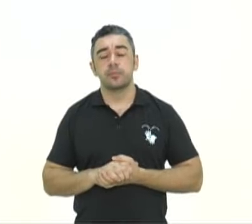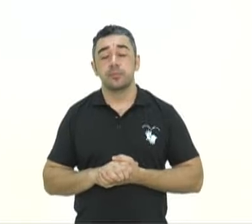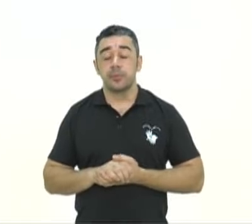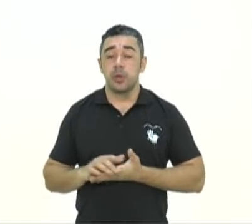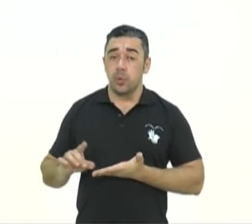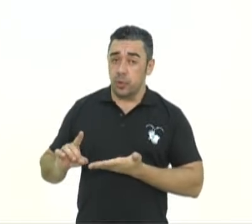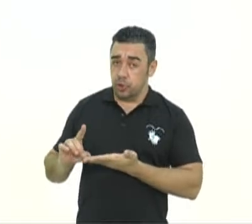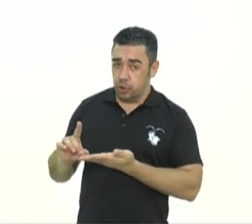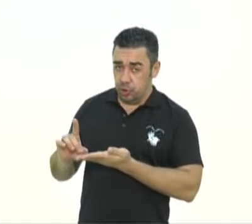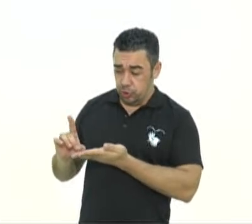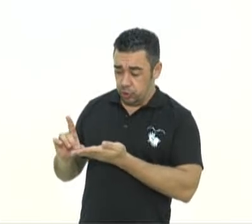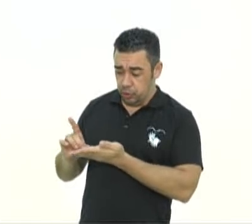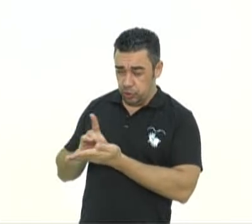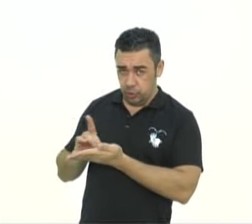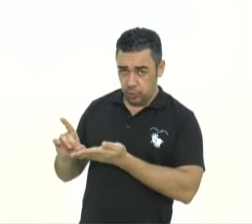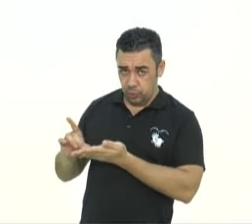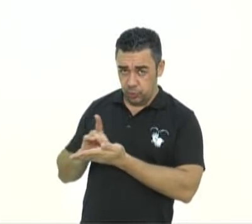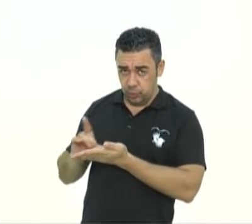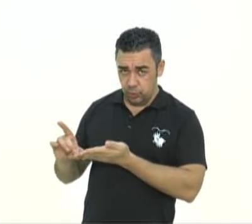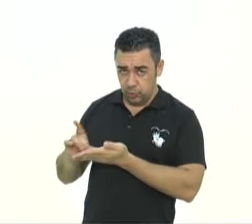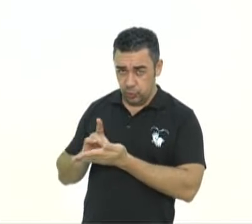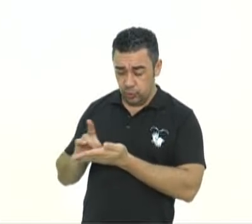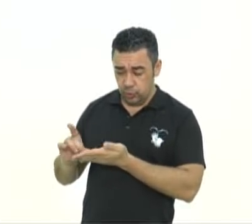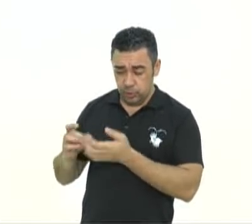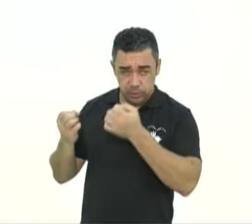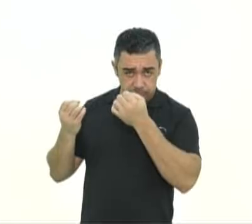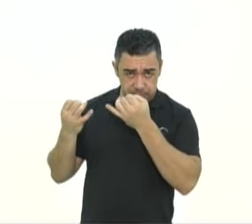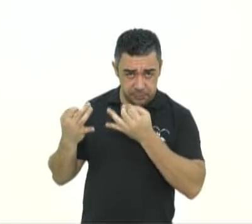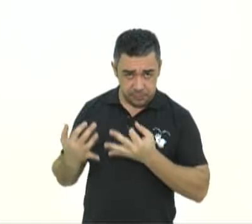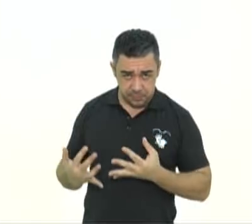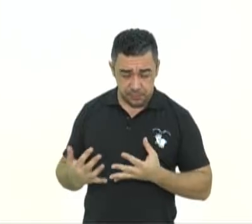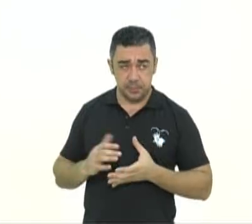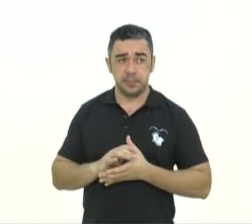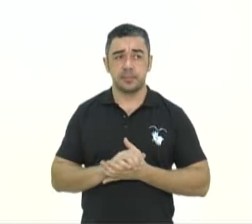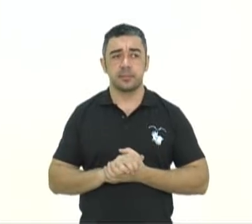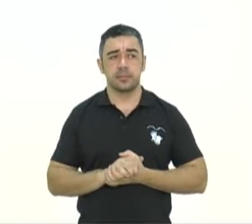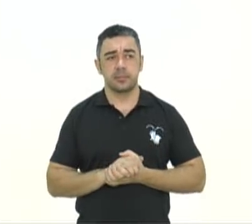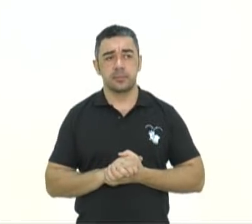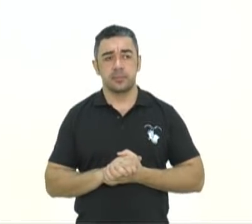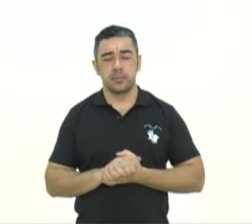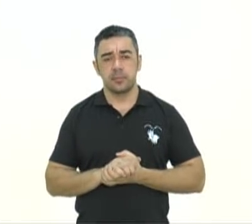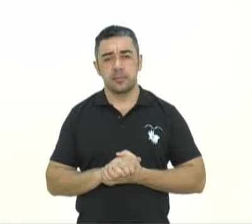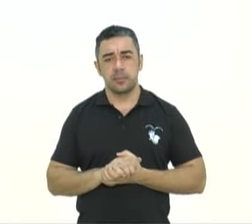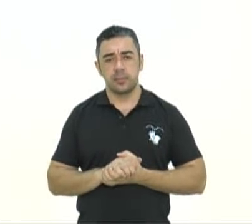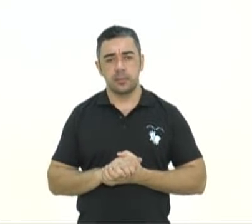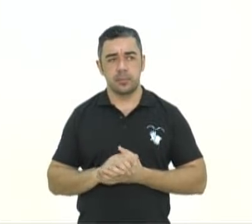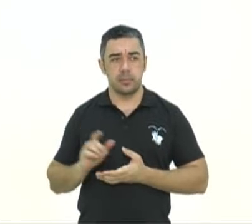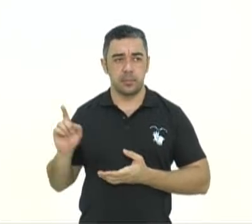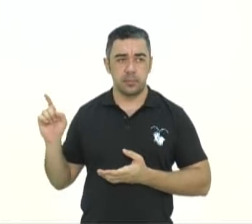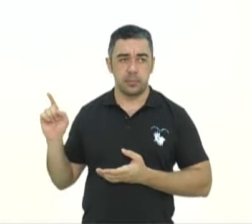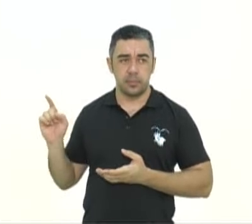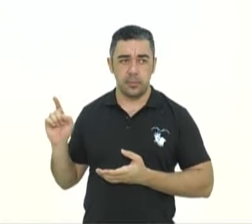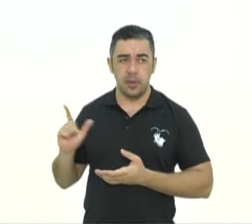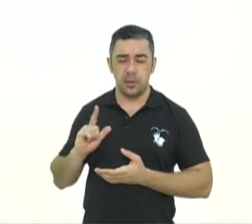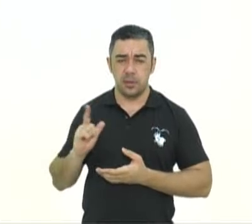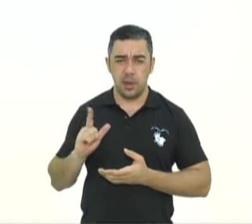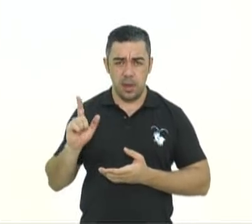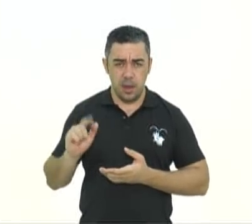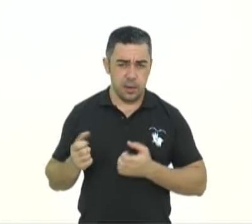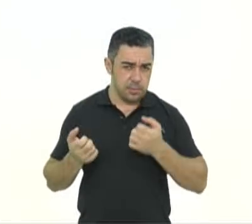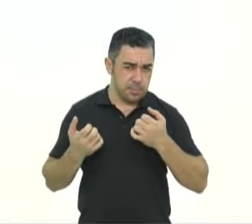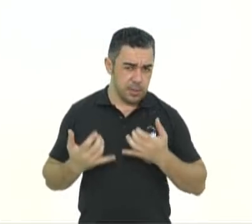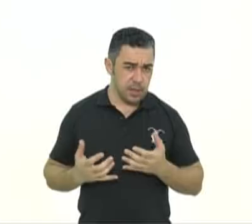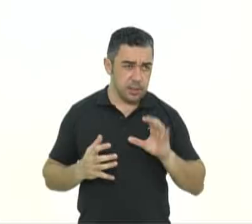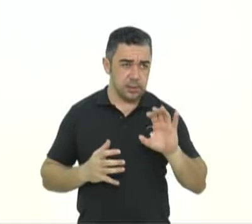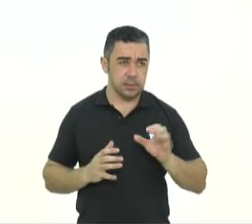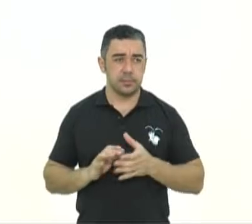O dicionário. O que que o dicionário nos fala sobre isso, tá? O dicionário Michaelis Online define